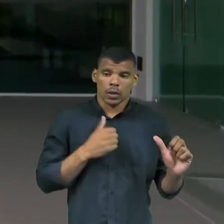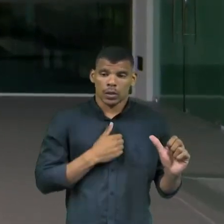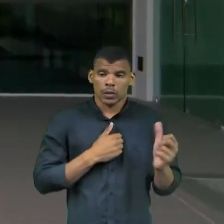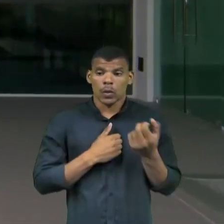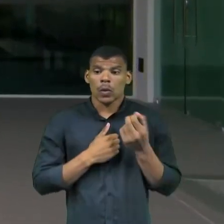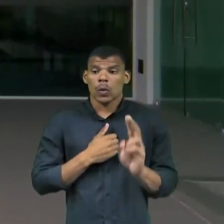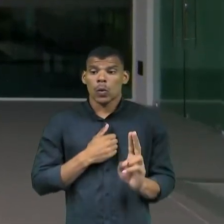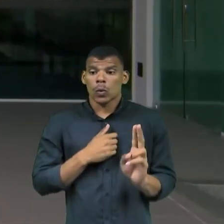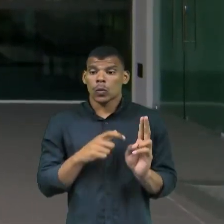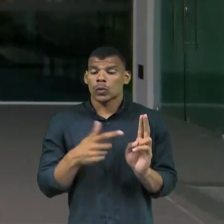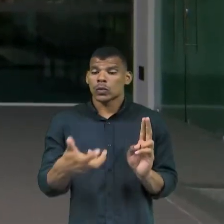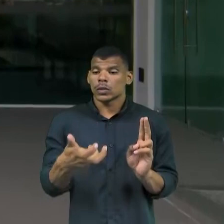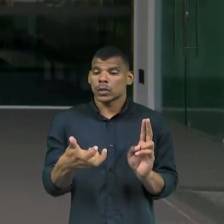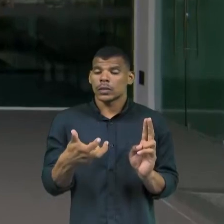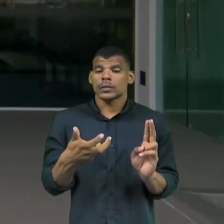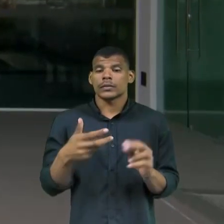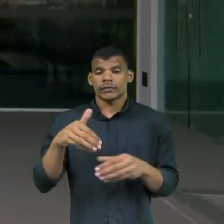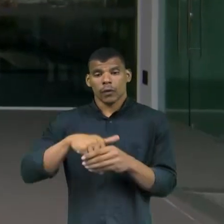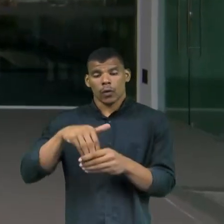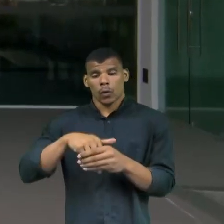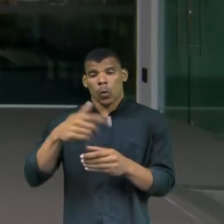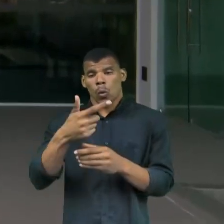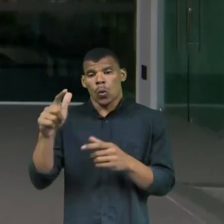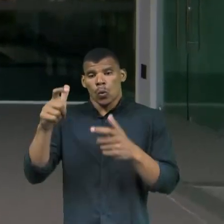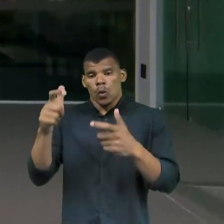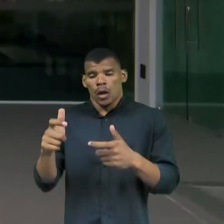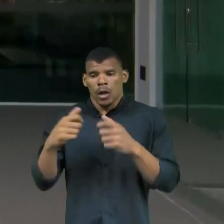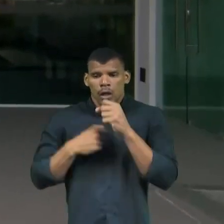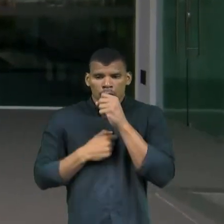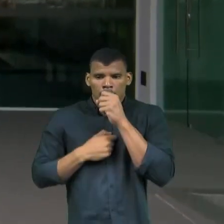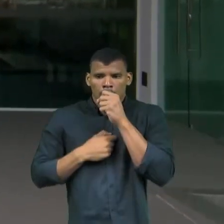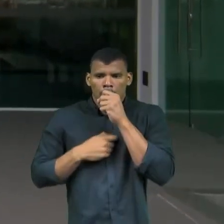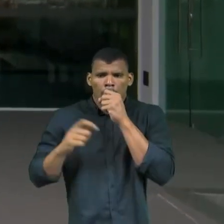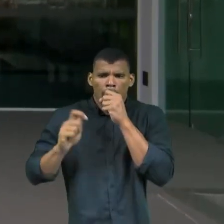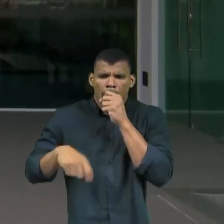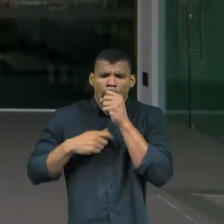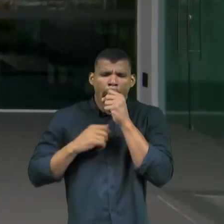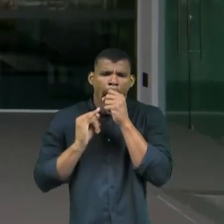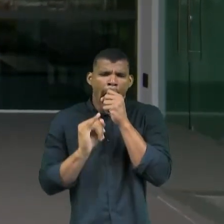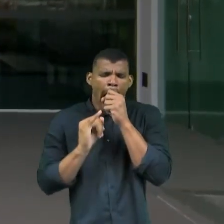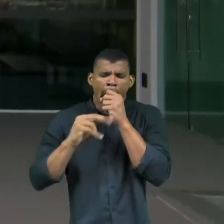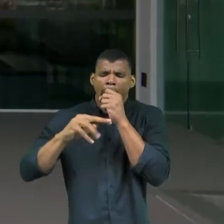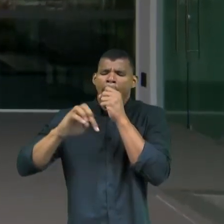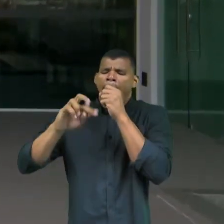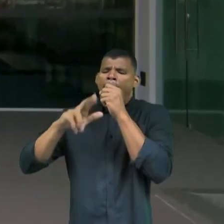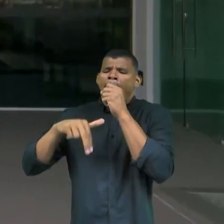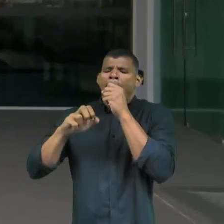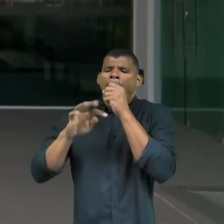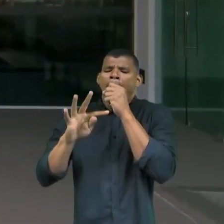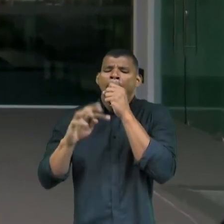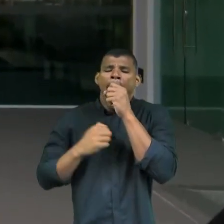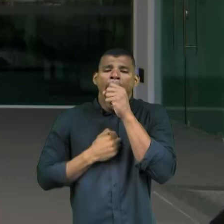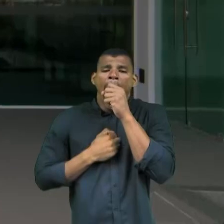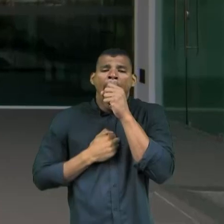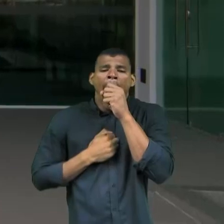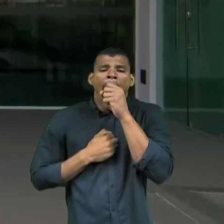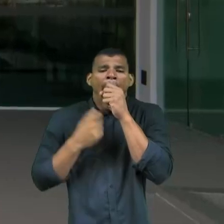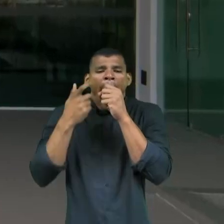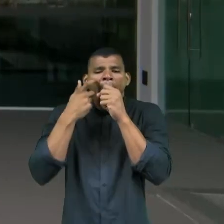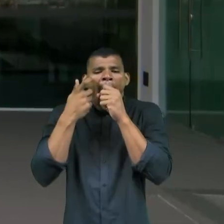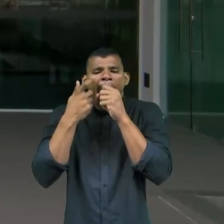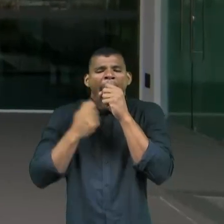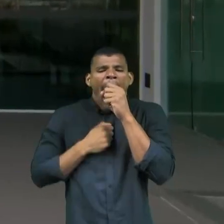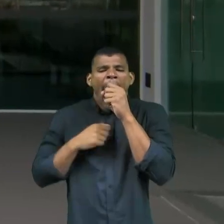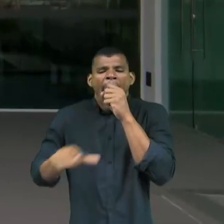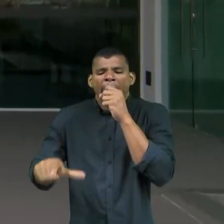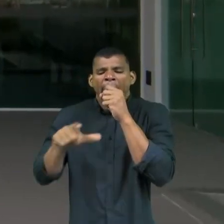que quer trocar de local de votação. Então, todos esses serviços eles conseguem fazer pela internet. É possível também obter certidão de quitação